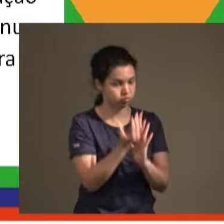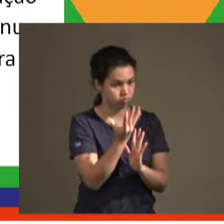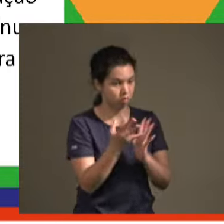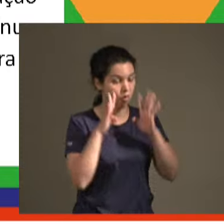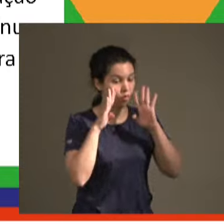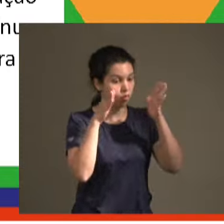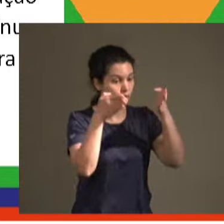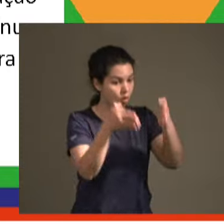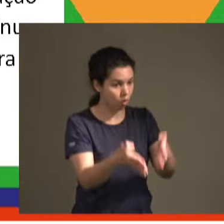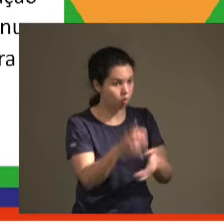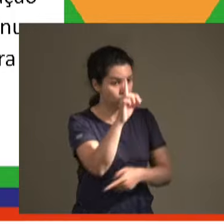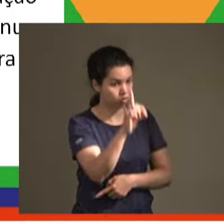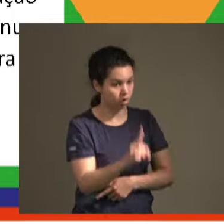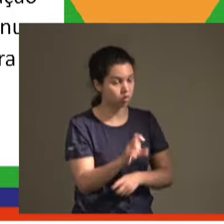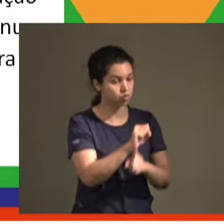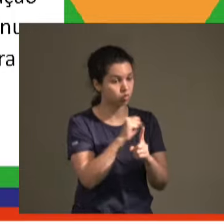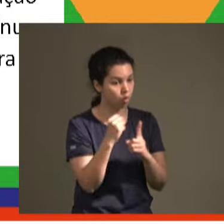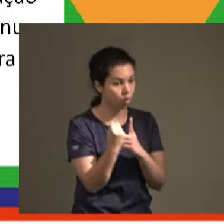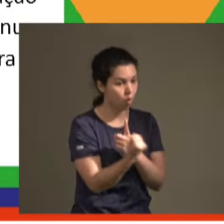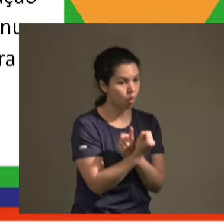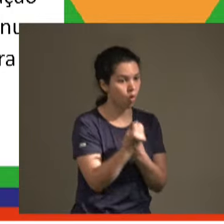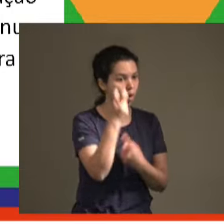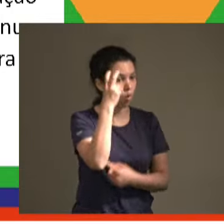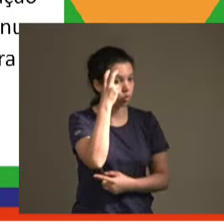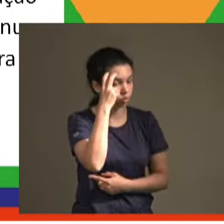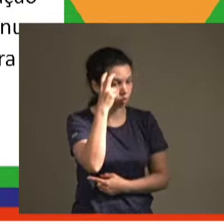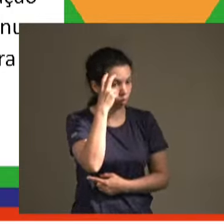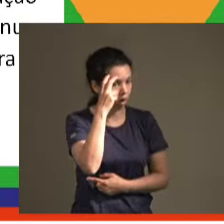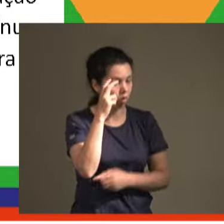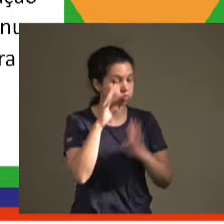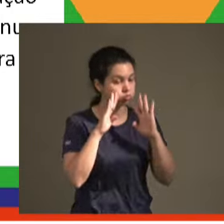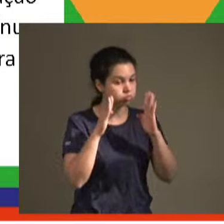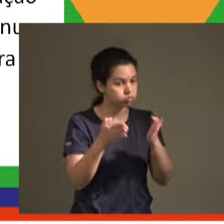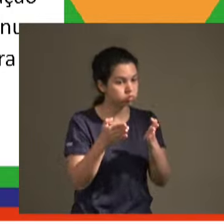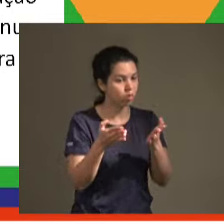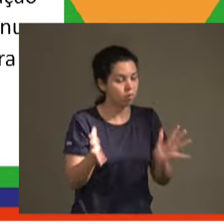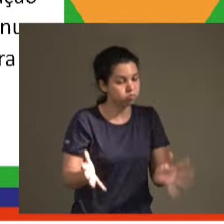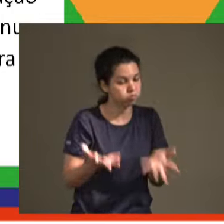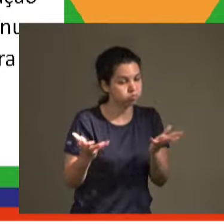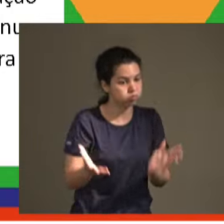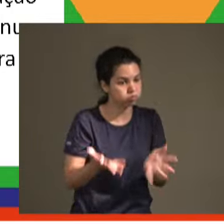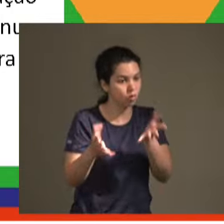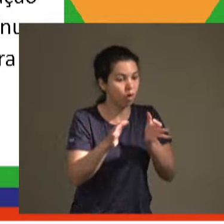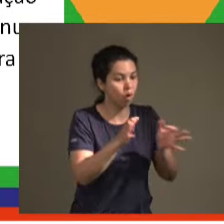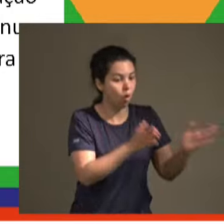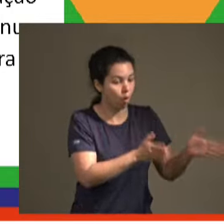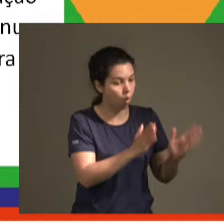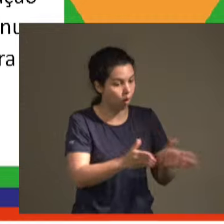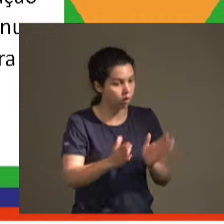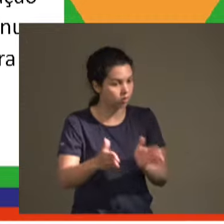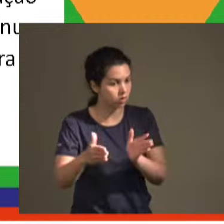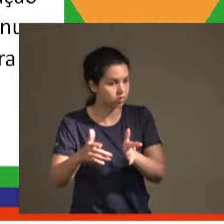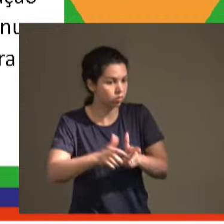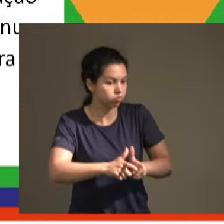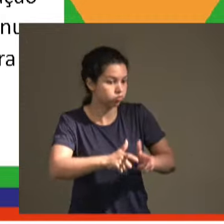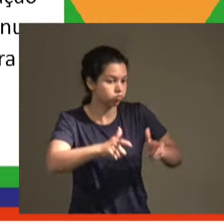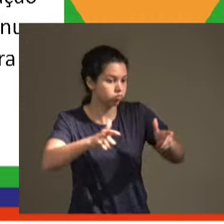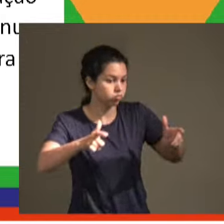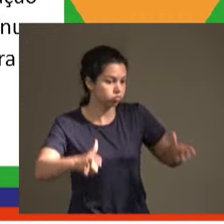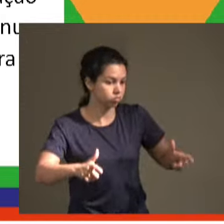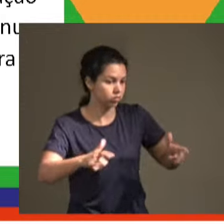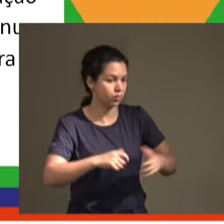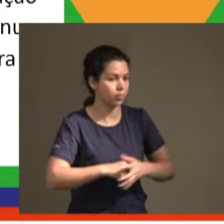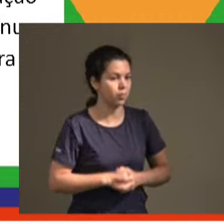culturais, procurou-se promover uma organização mais abrangente que convocasse o Estado não apenas a